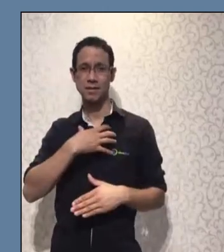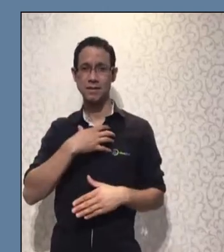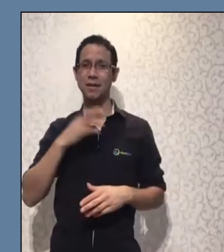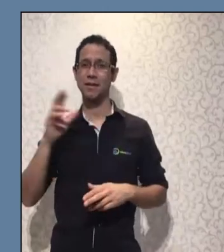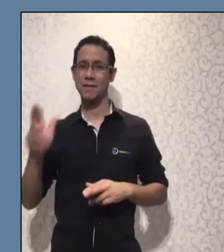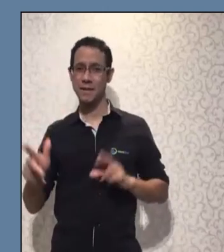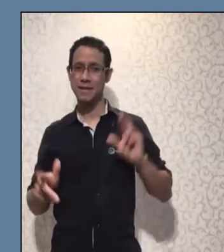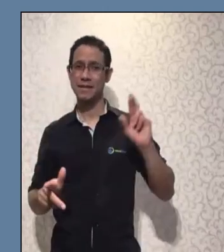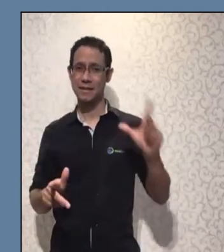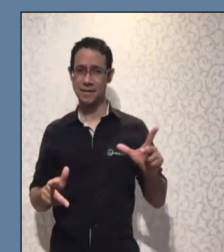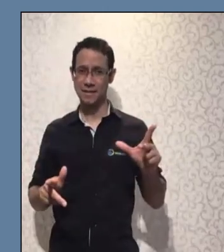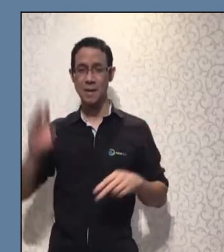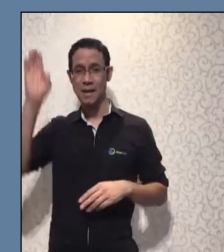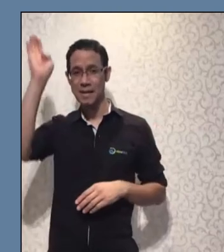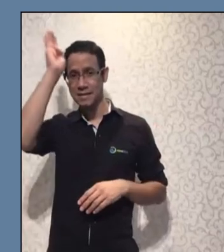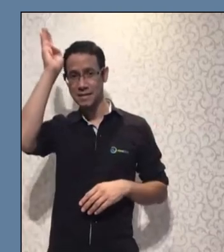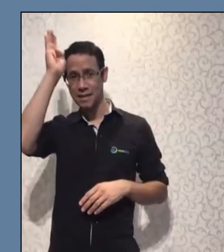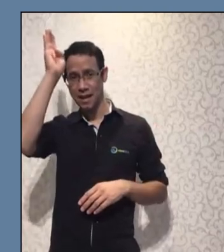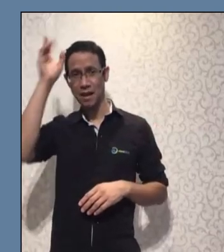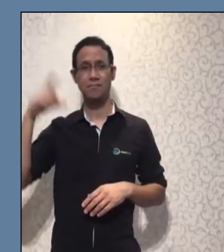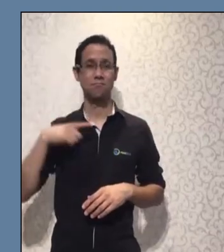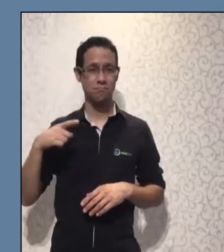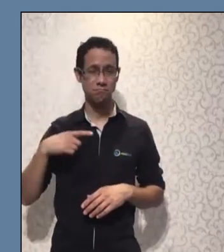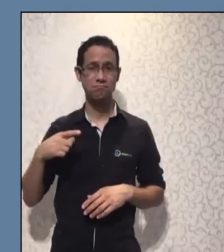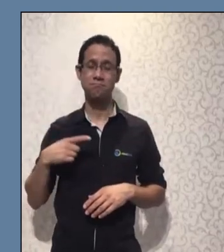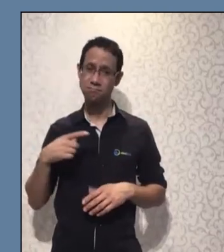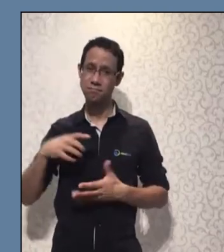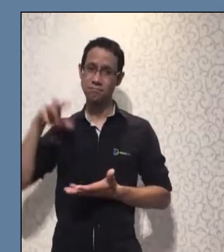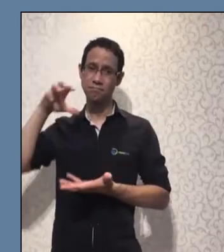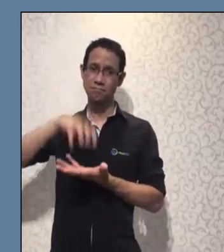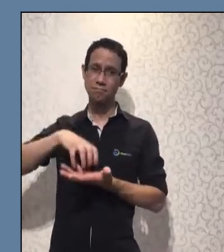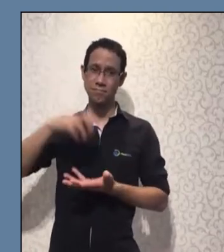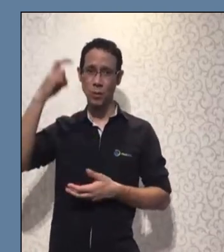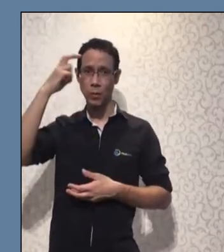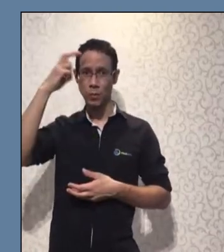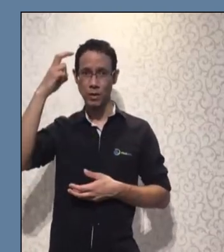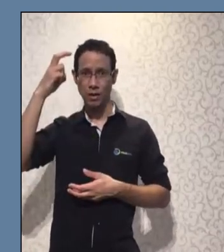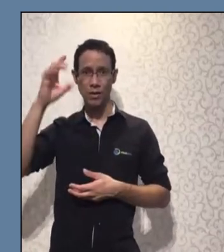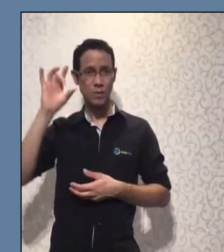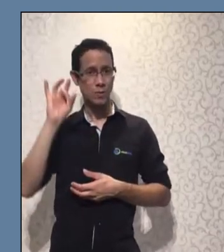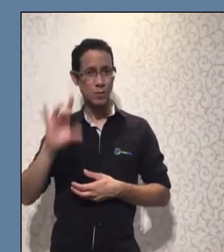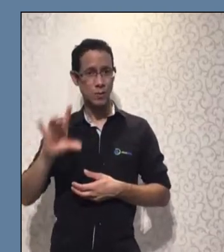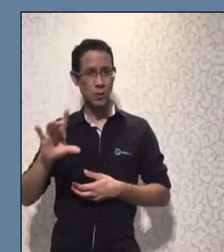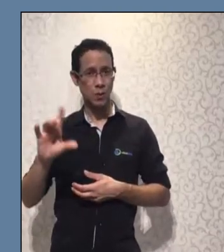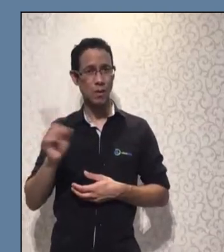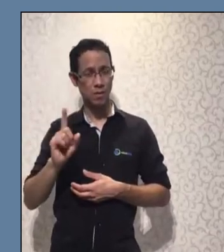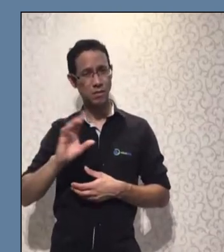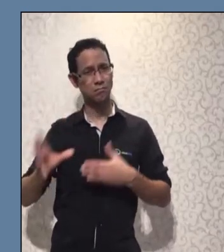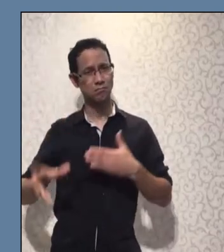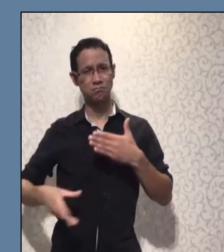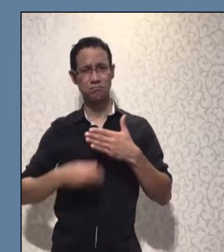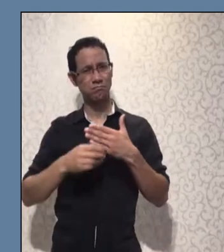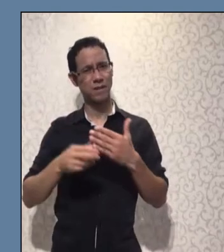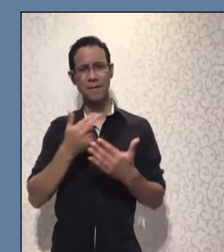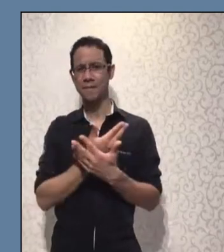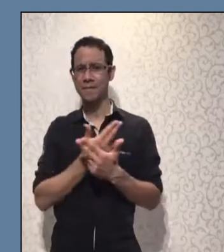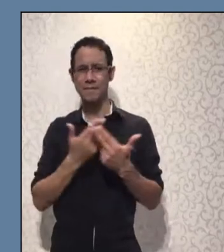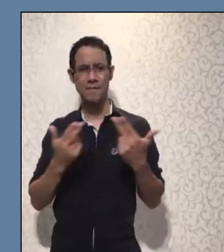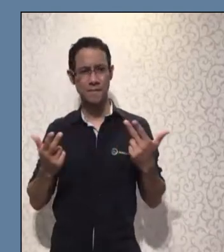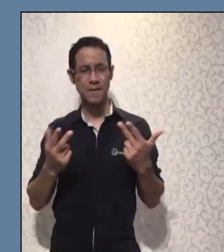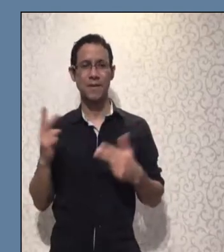Sesc como um grande centro cultural, e que não é só um centro cultural, que agrega inúmeros valores e práticas